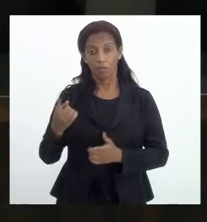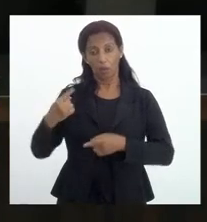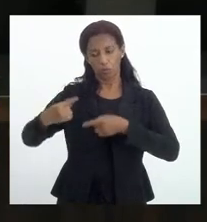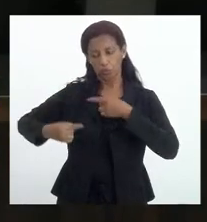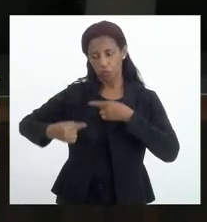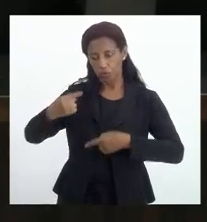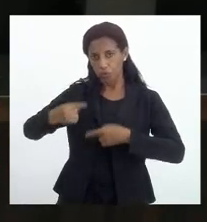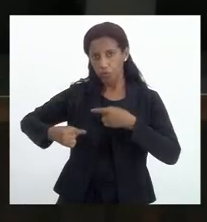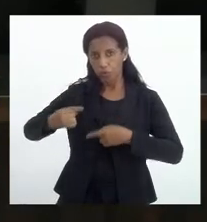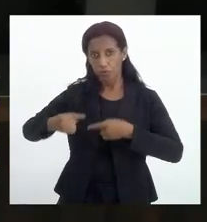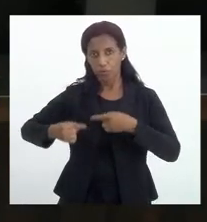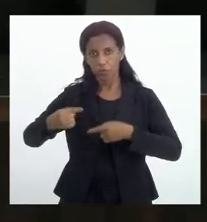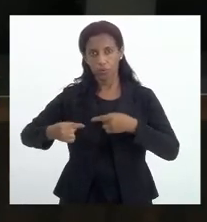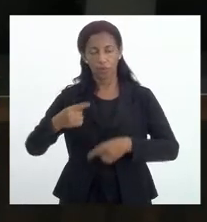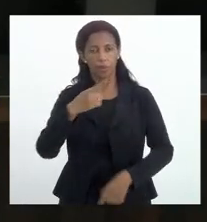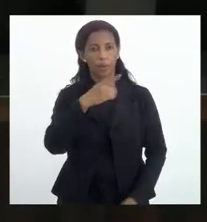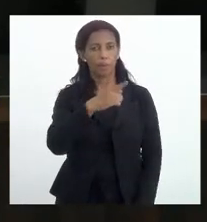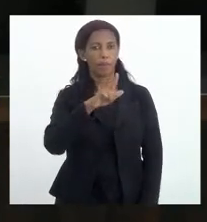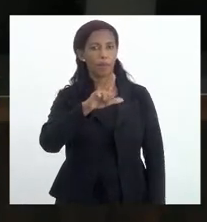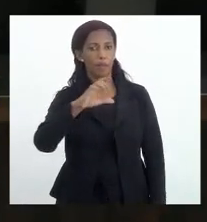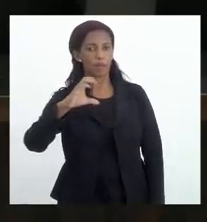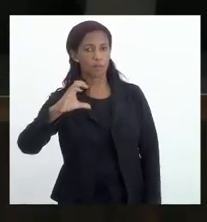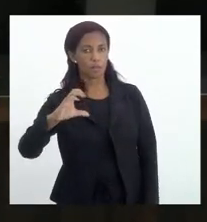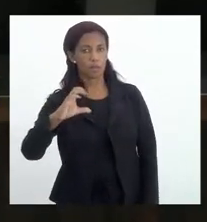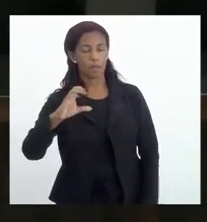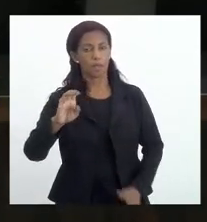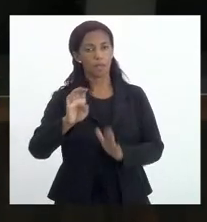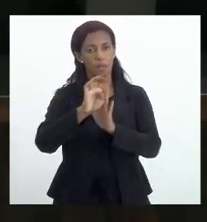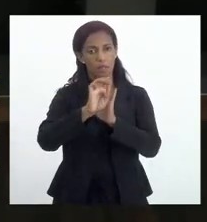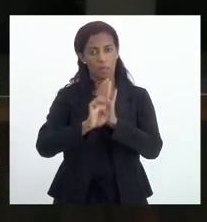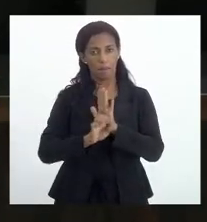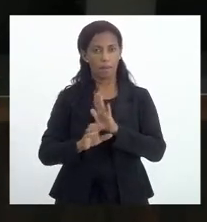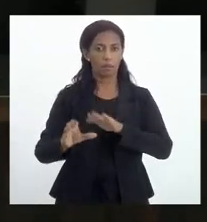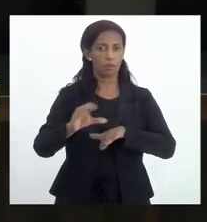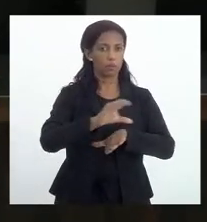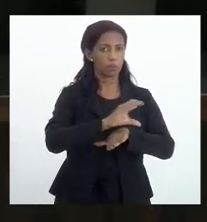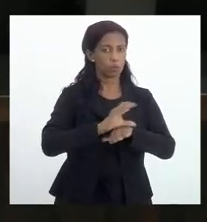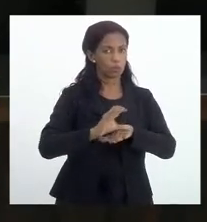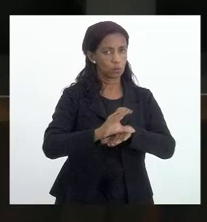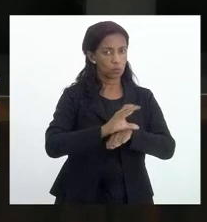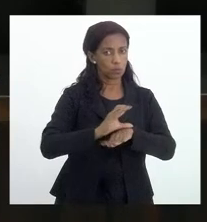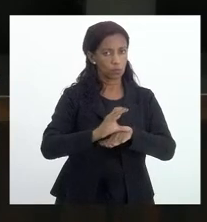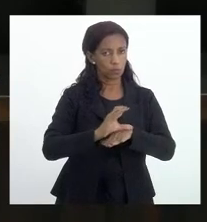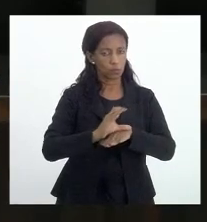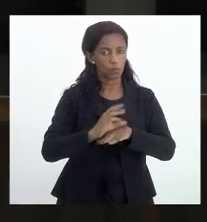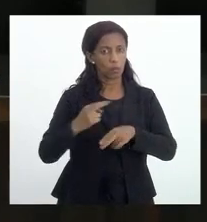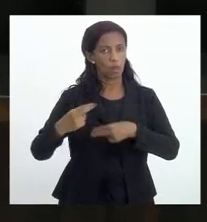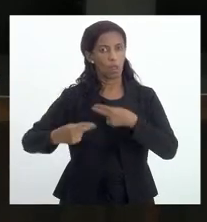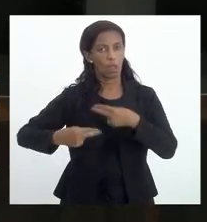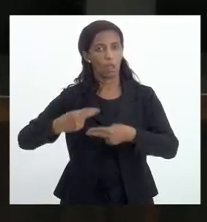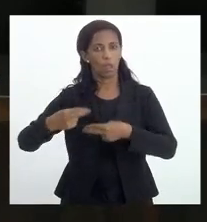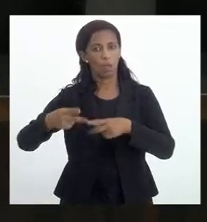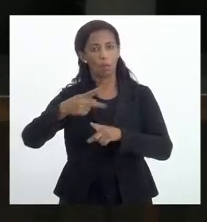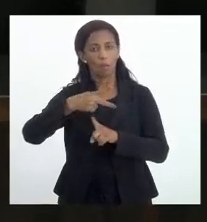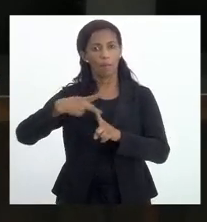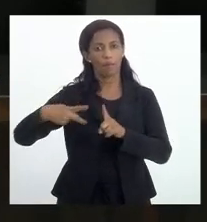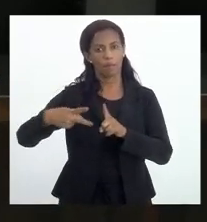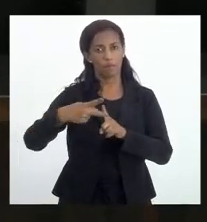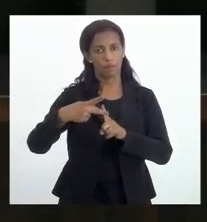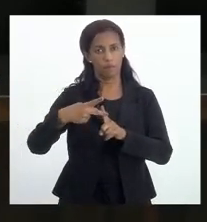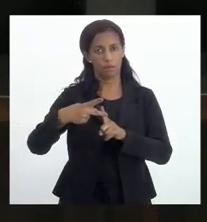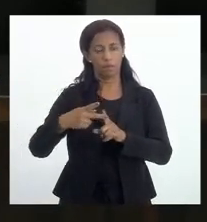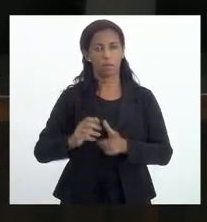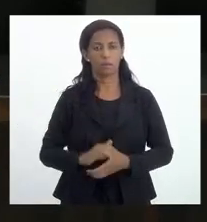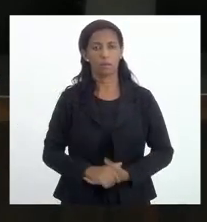debateremos o PLC e a emenda constitucional da reforma